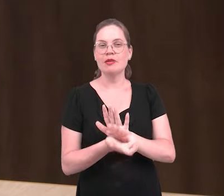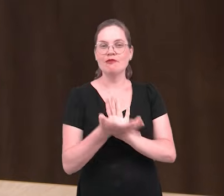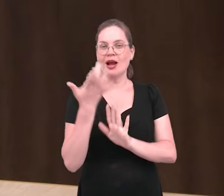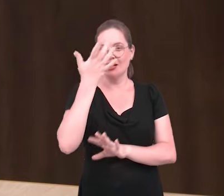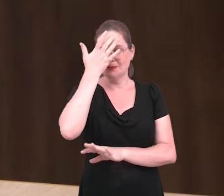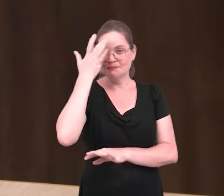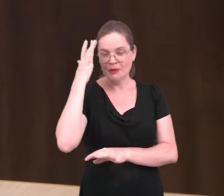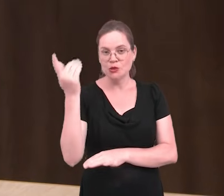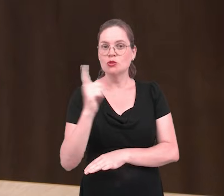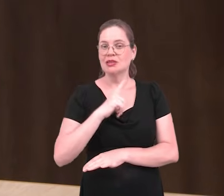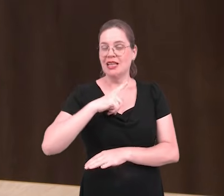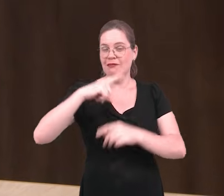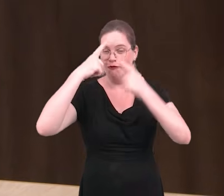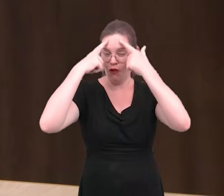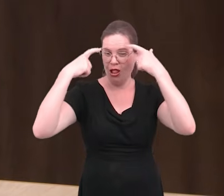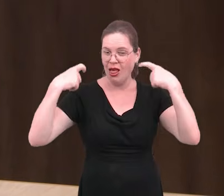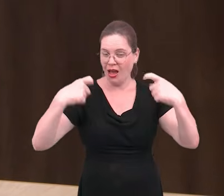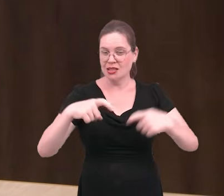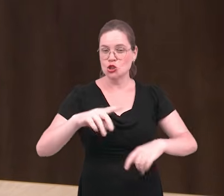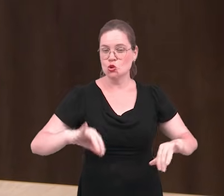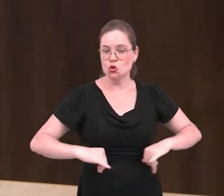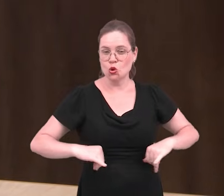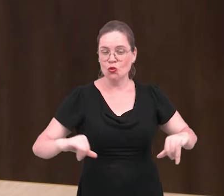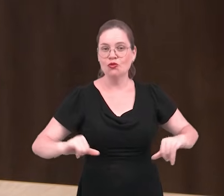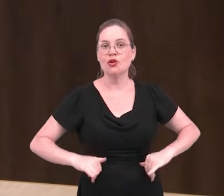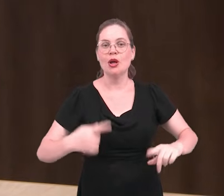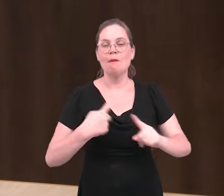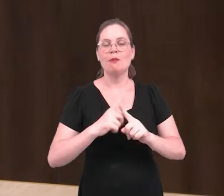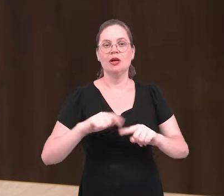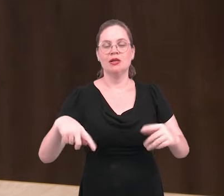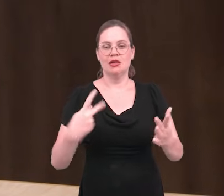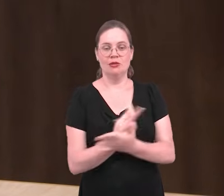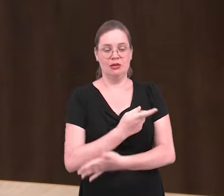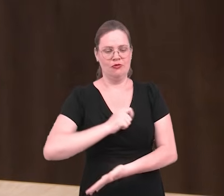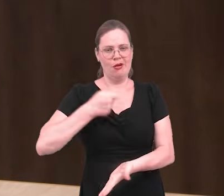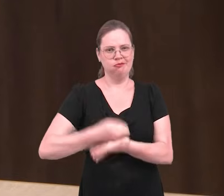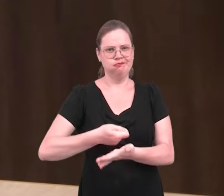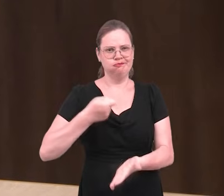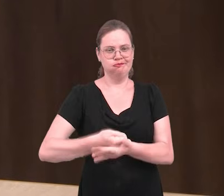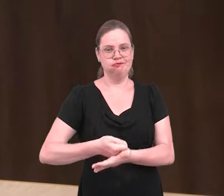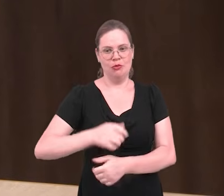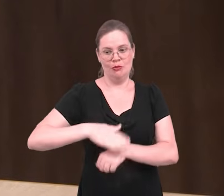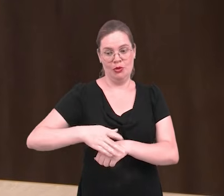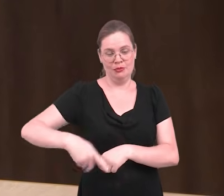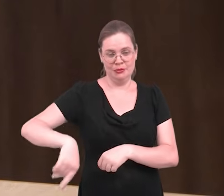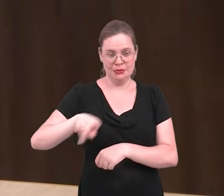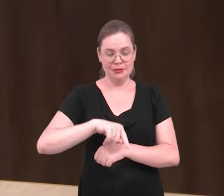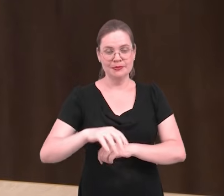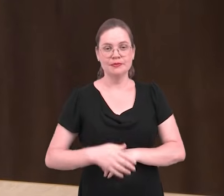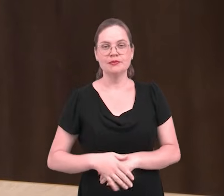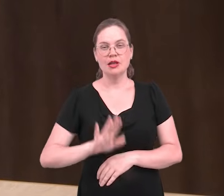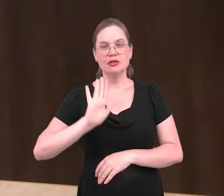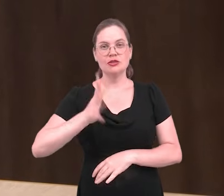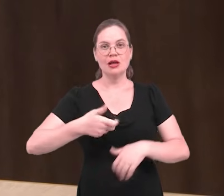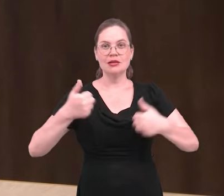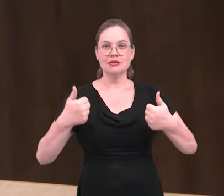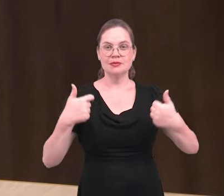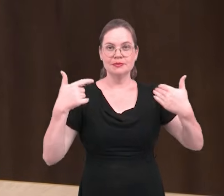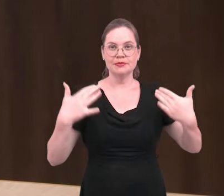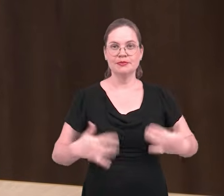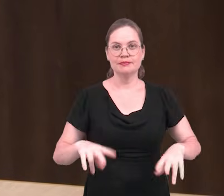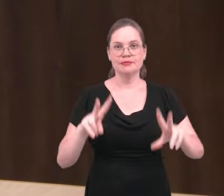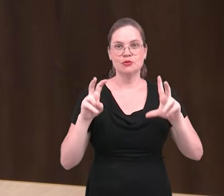foram atingidas pela violência da Inquisição nessa ocasião. Então, nós falamos aqui da Contra-Reforma,